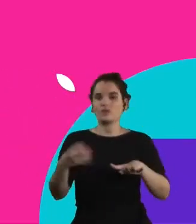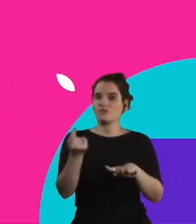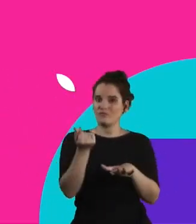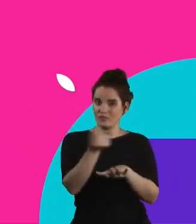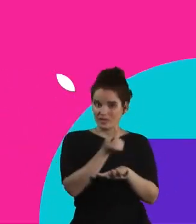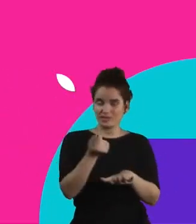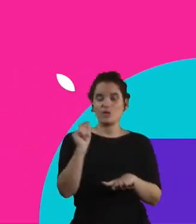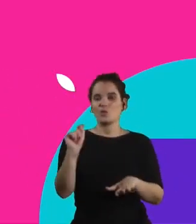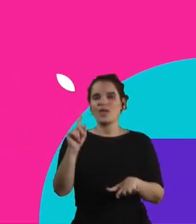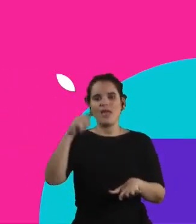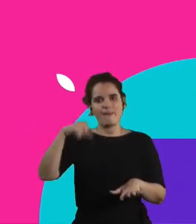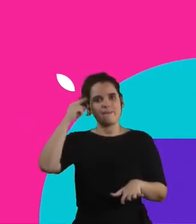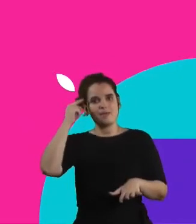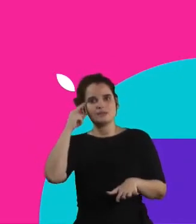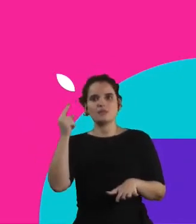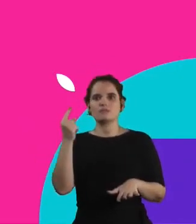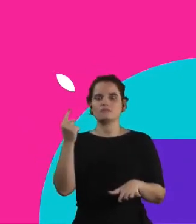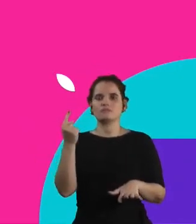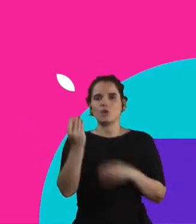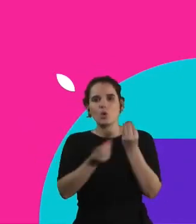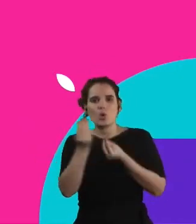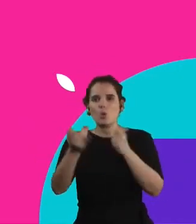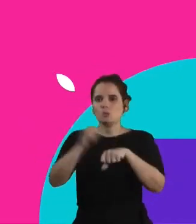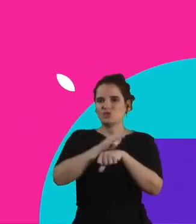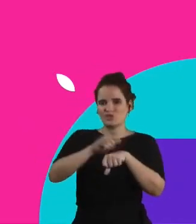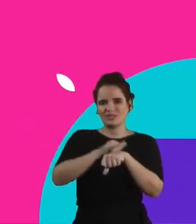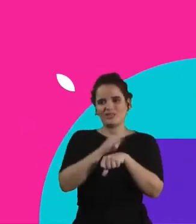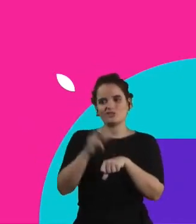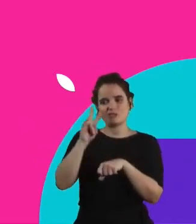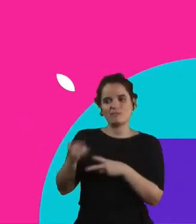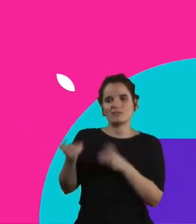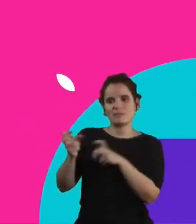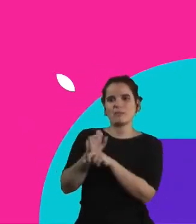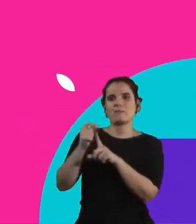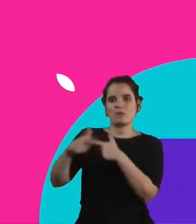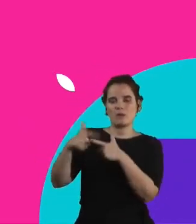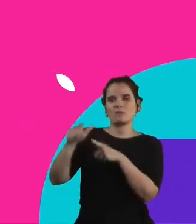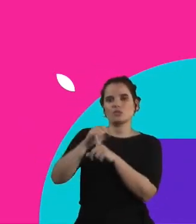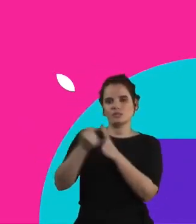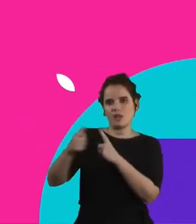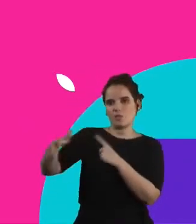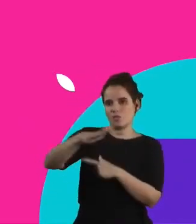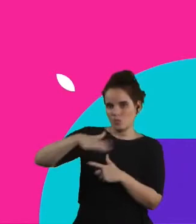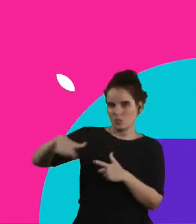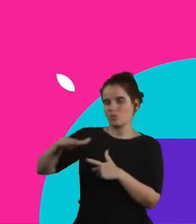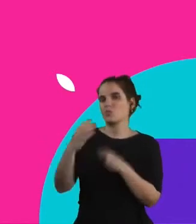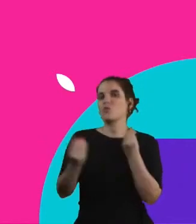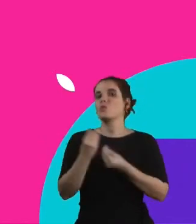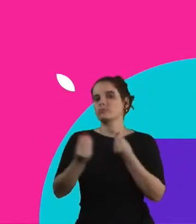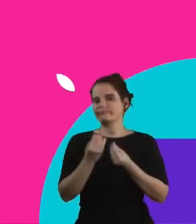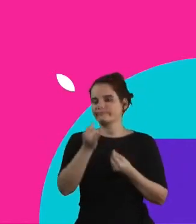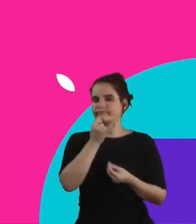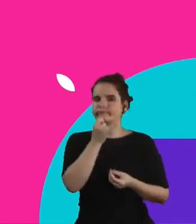pensar na resolução e no endereçamento de uma série de problemas sociais que a gente tem hoje. Quantas pessoas jovens,